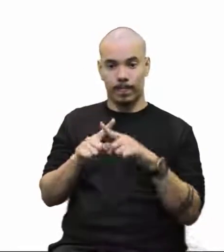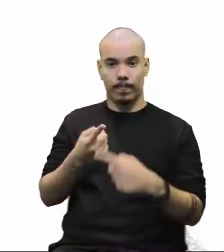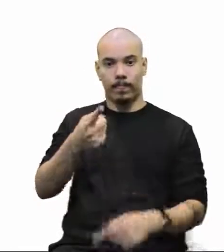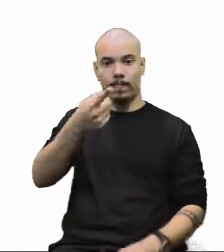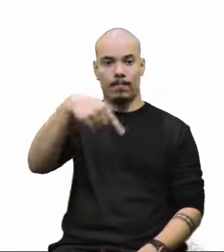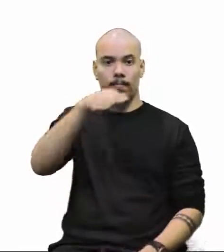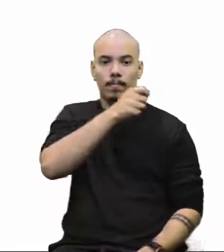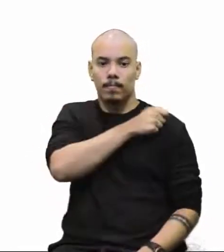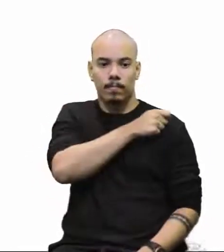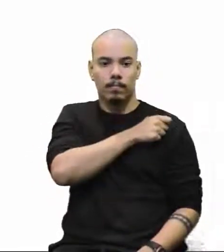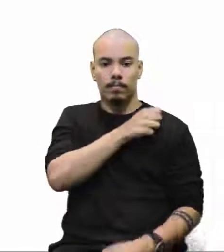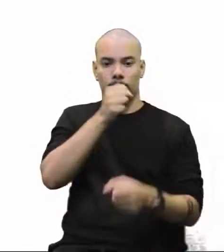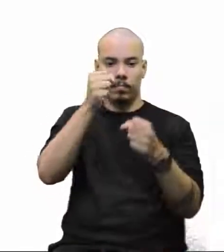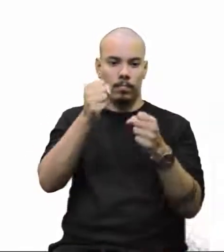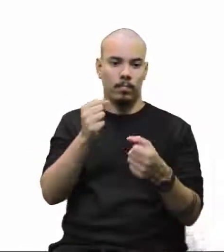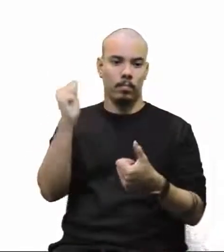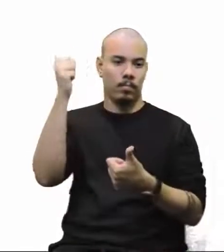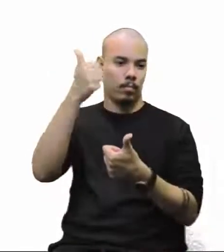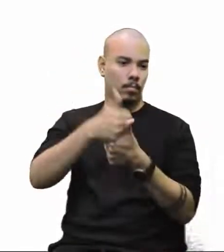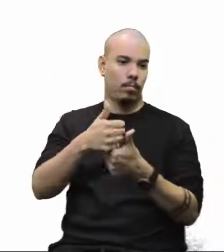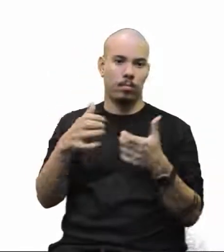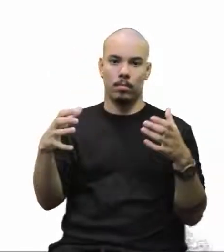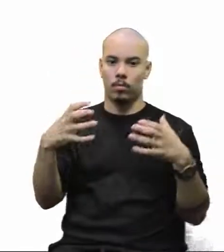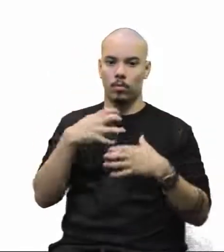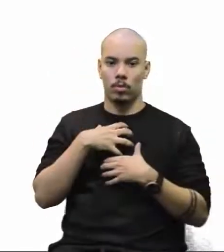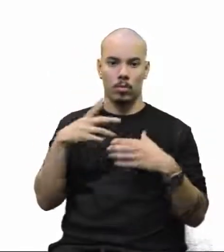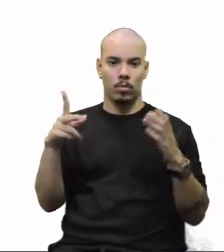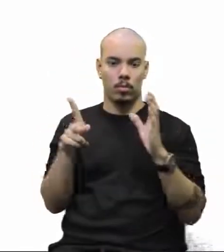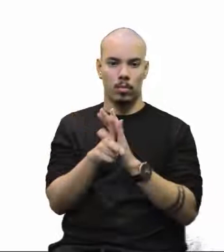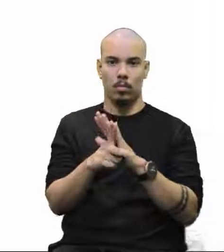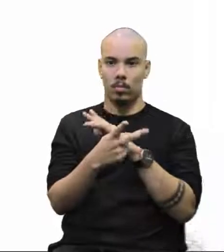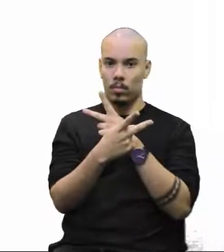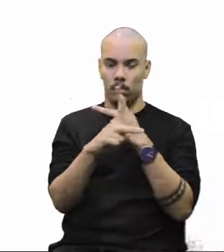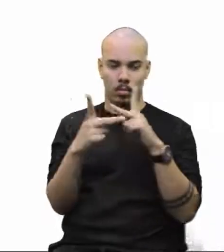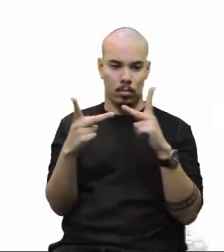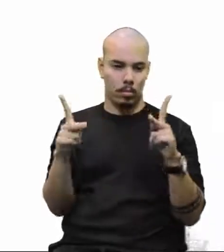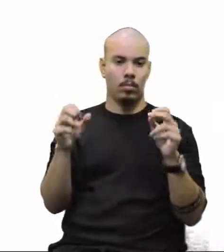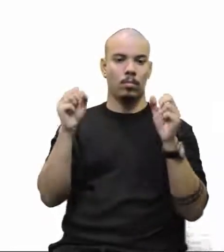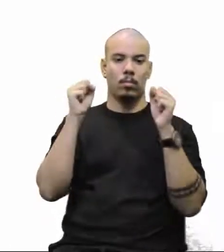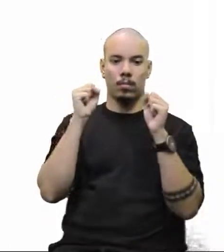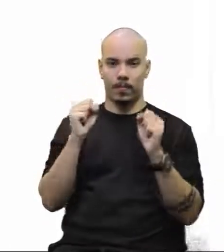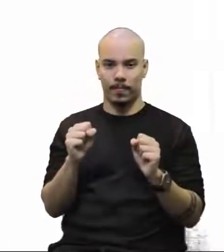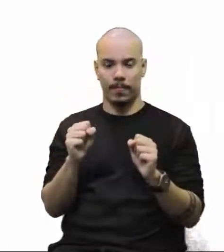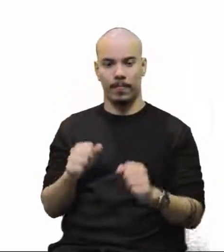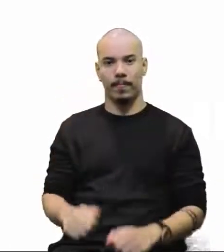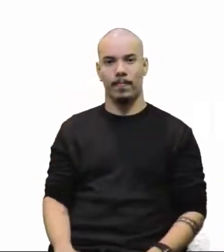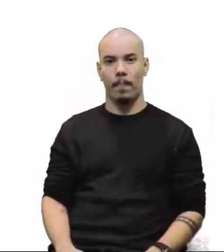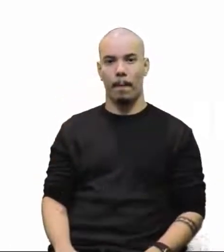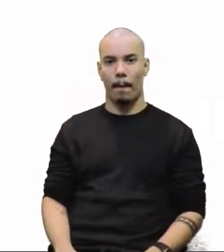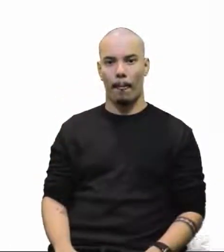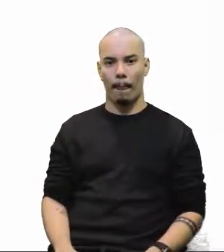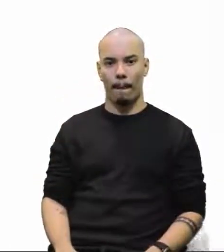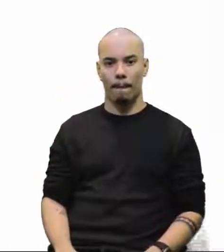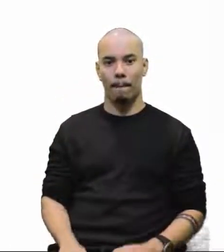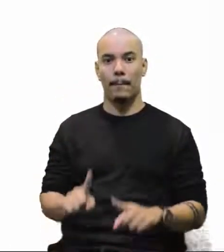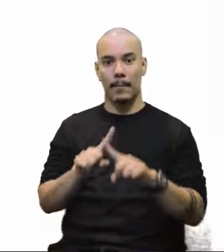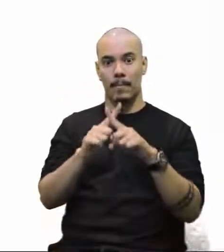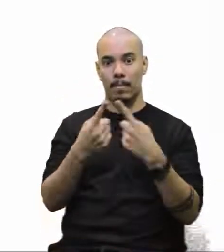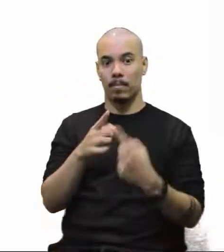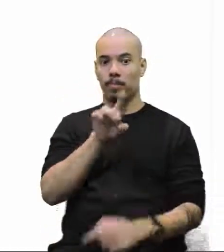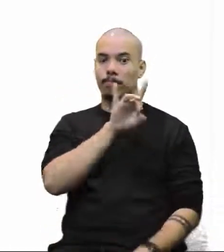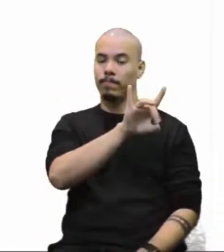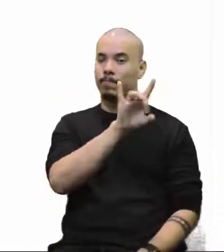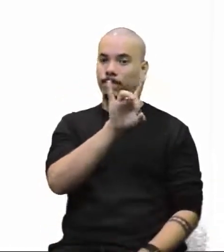pode substituir? Pode. Pode, professor? Pode. Mas, vai de cada um,